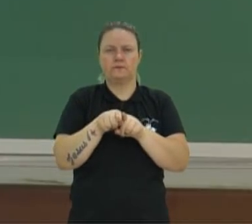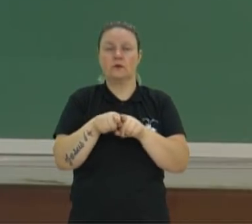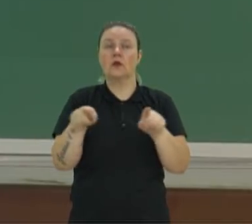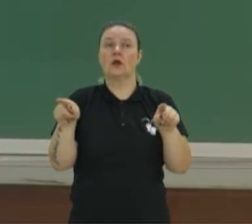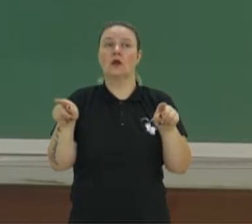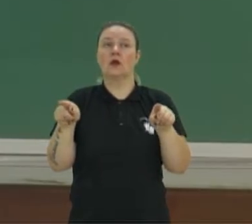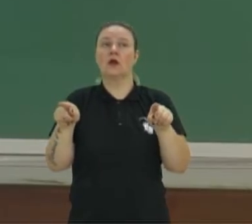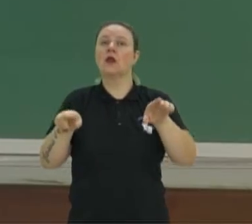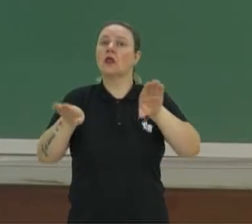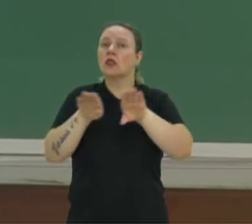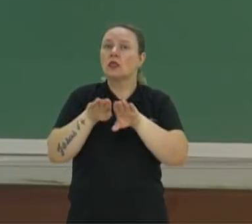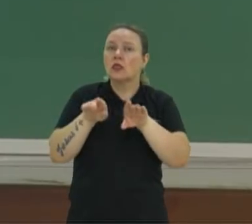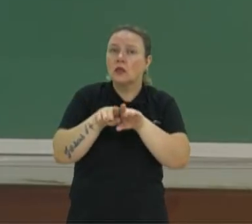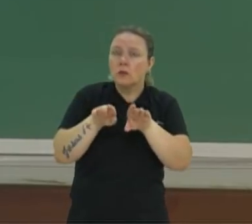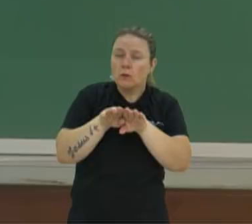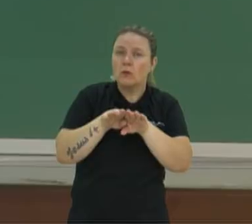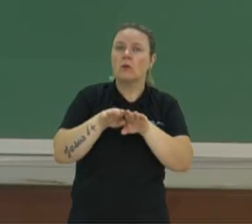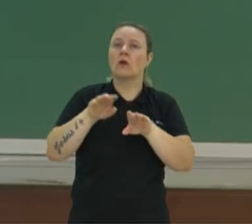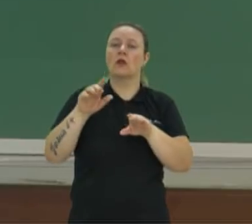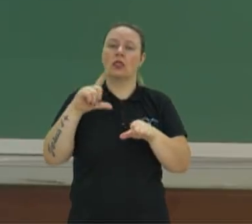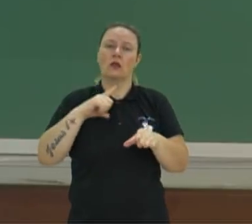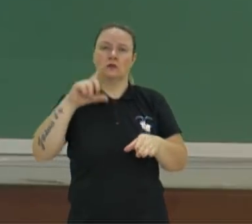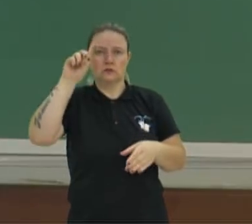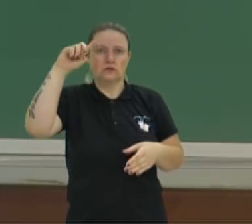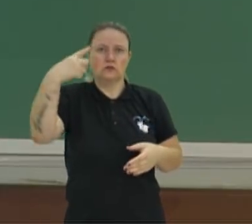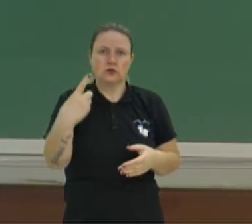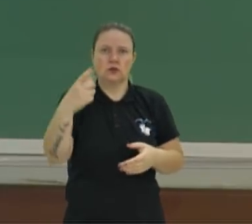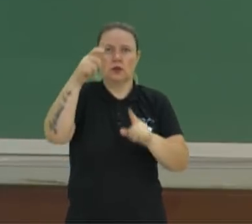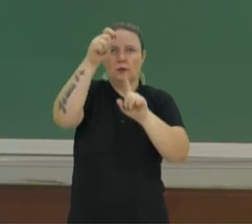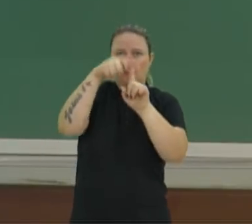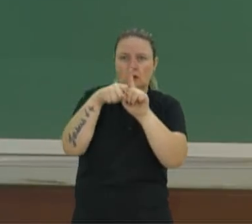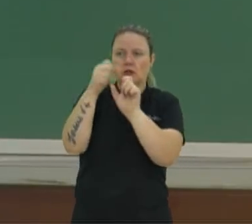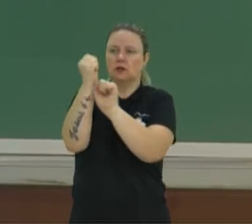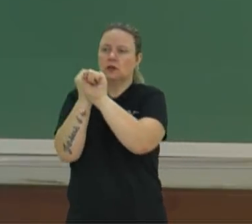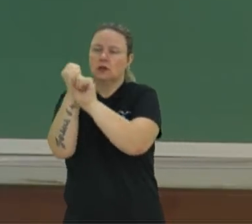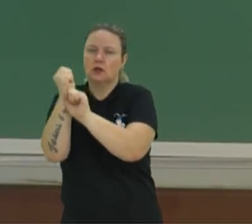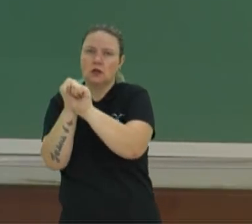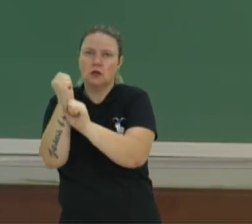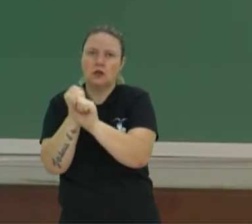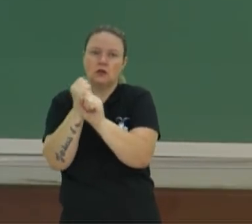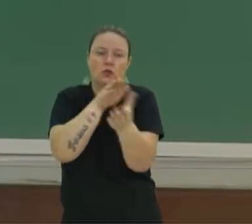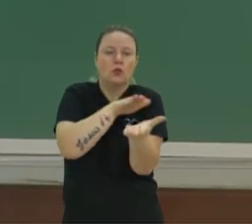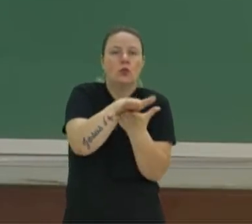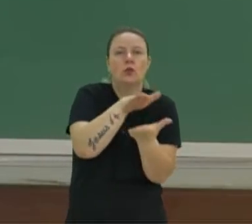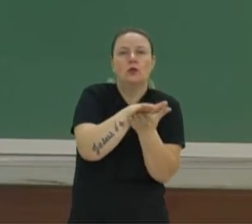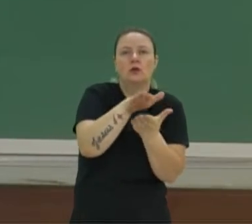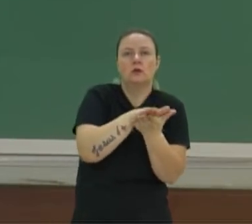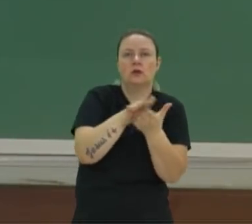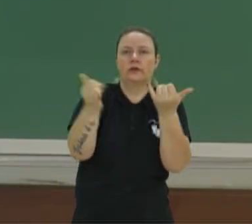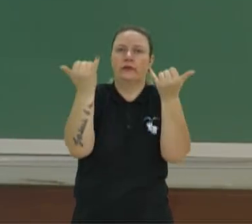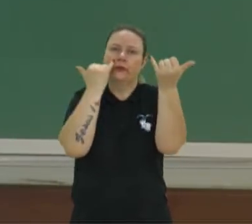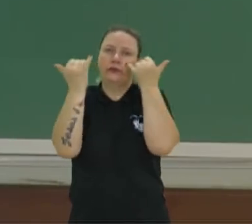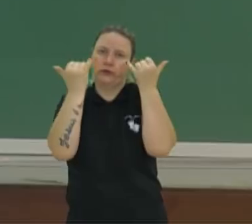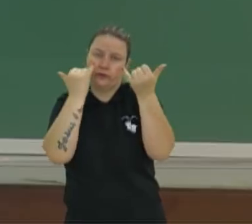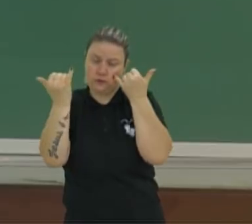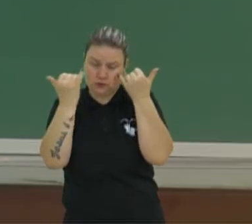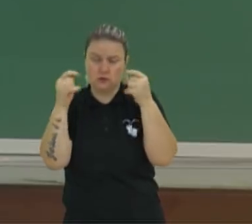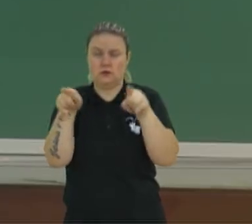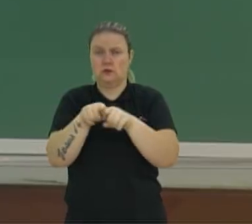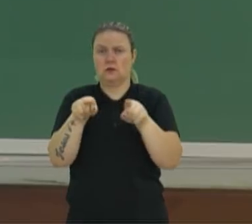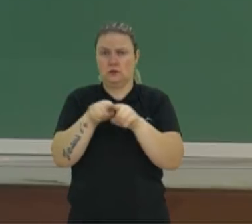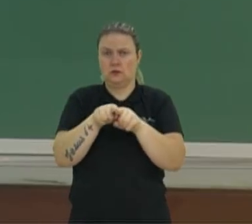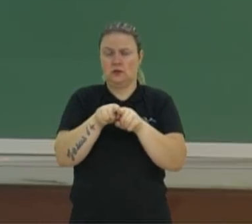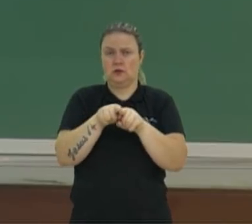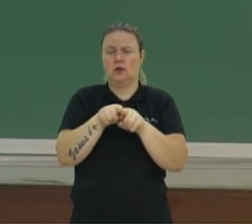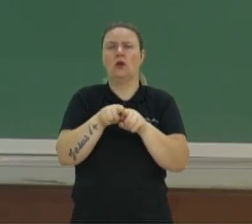publicada com data antiga, temos a menção de um calendário aqui. E quando ele fala sobre a questão de perguntar para quem